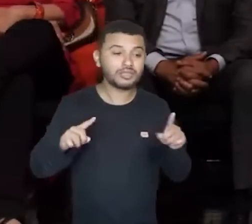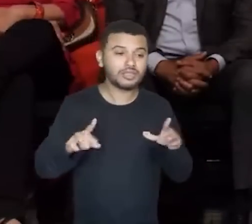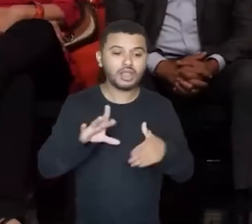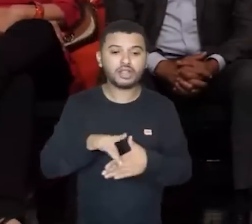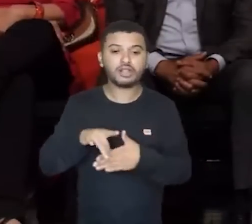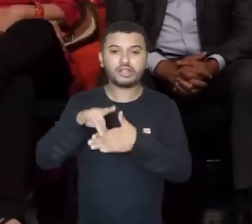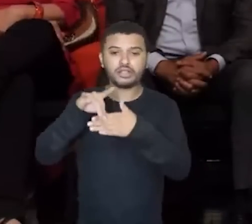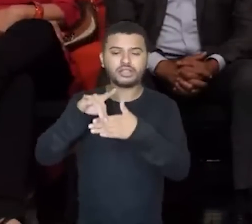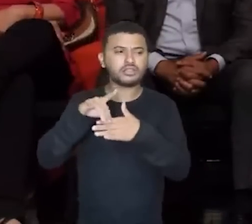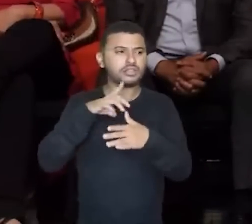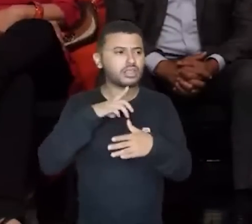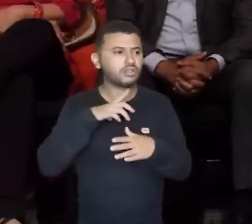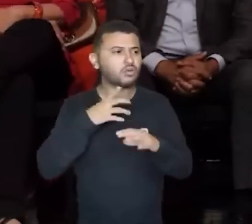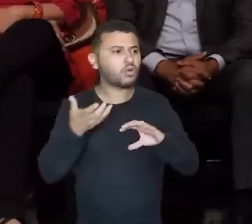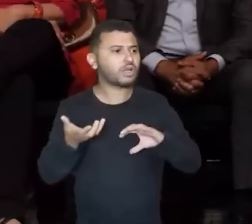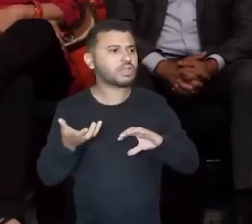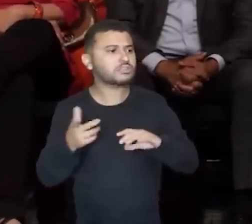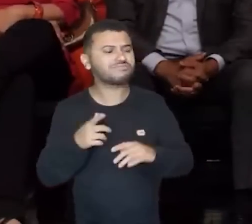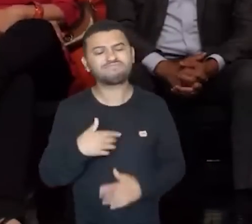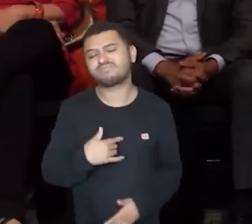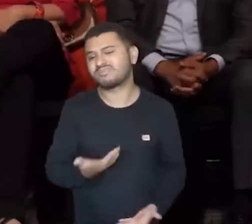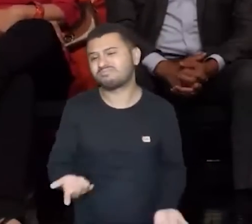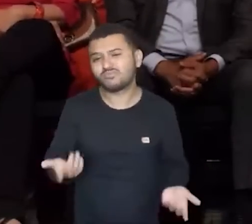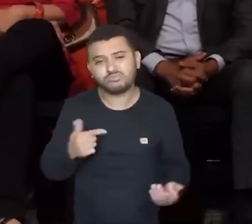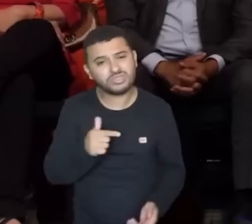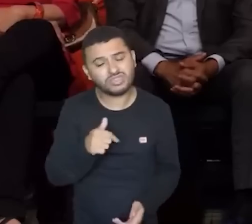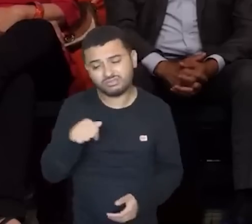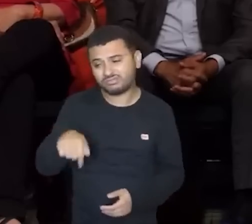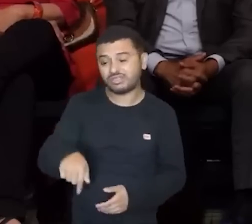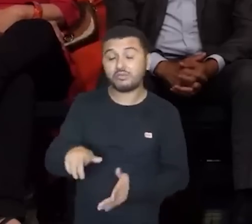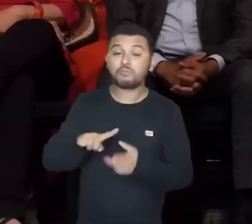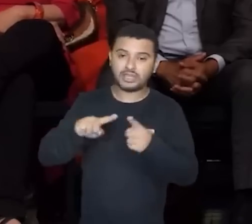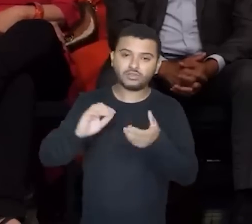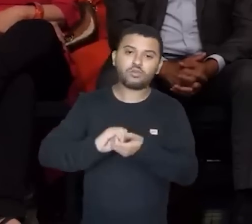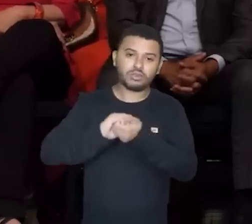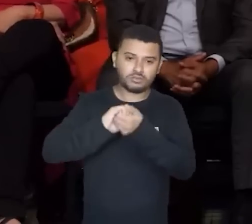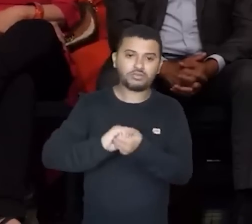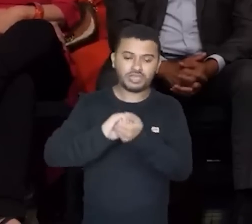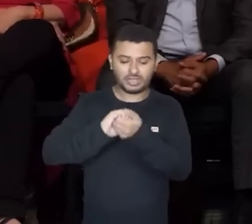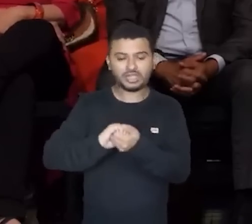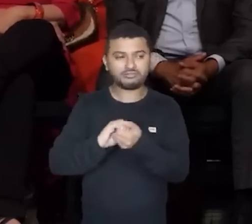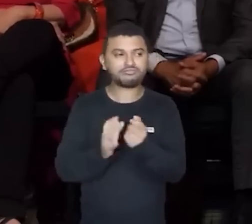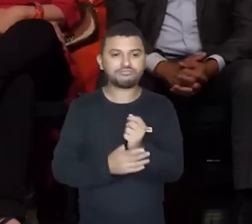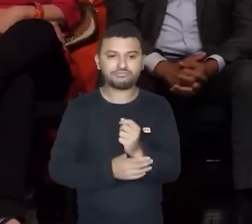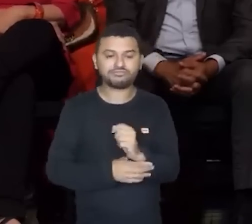aí? Ah, que pena, mas eu ia saudar mesmo assim o